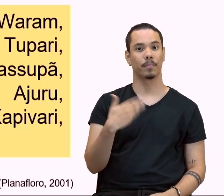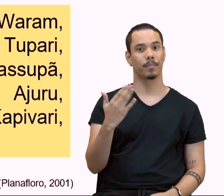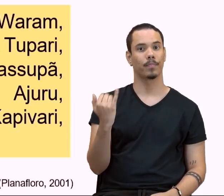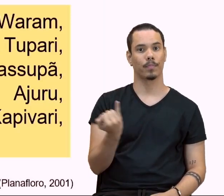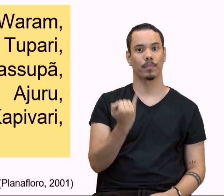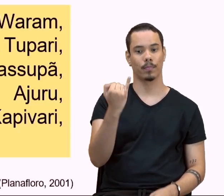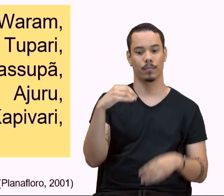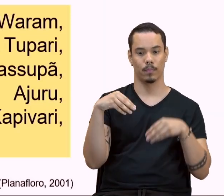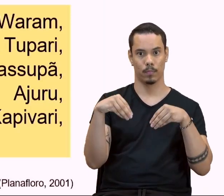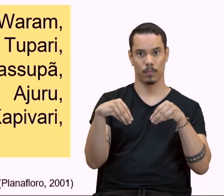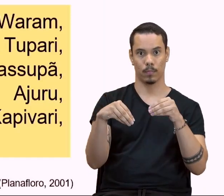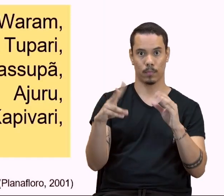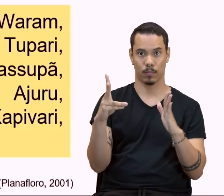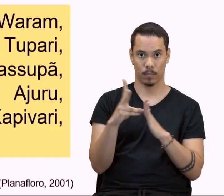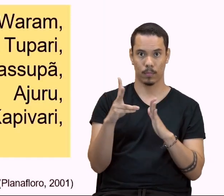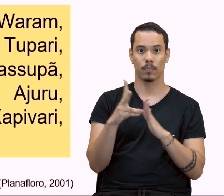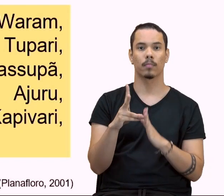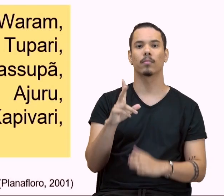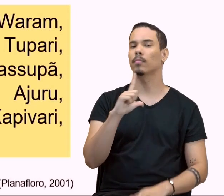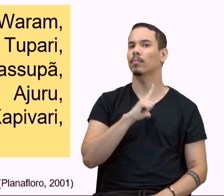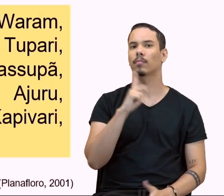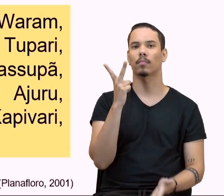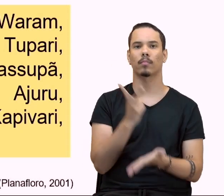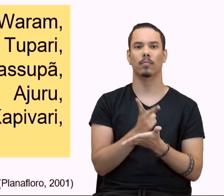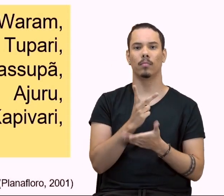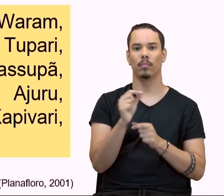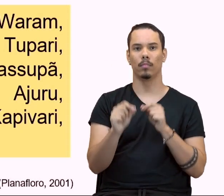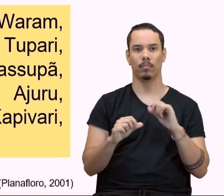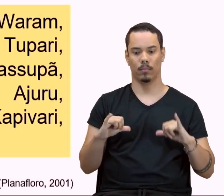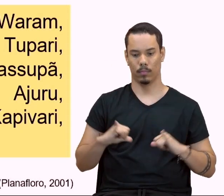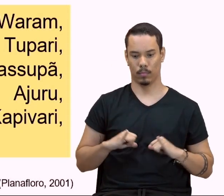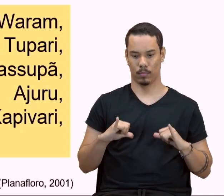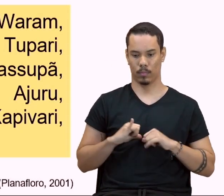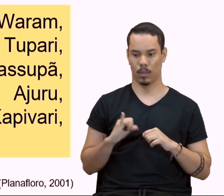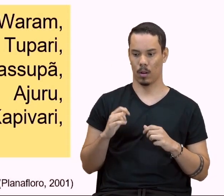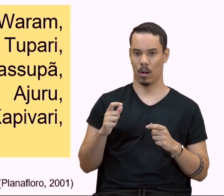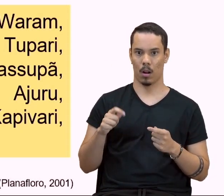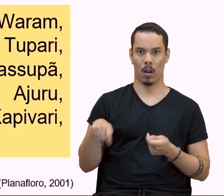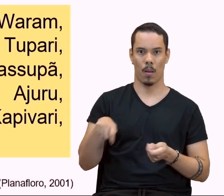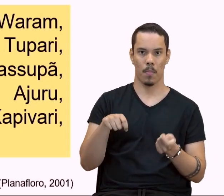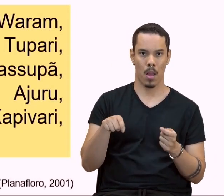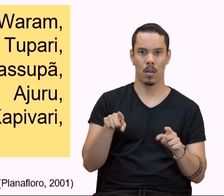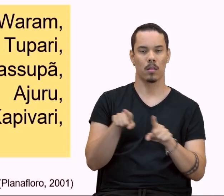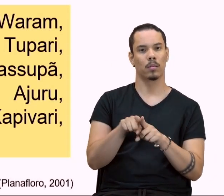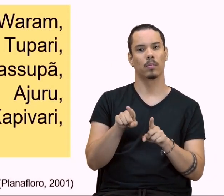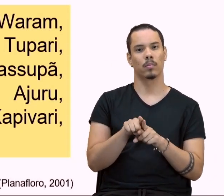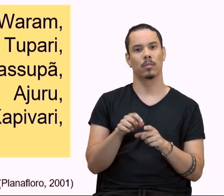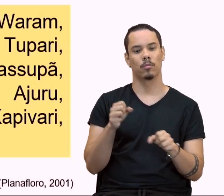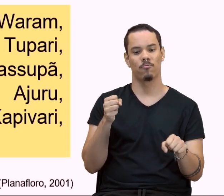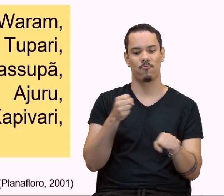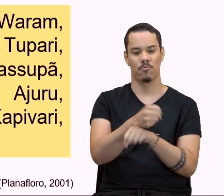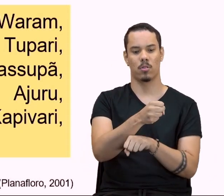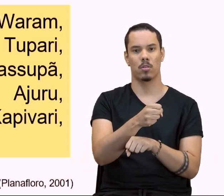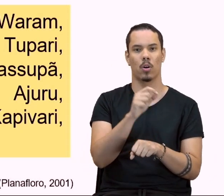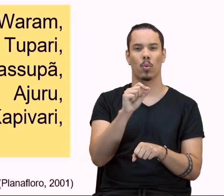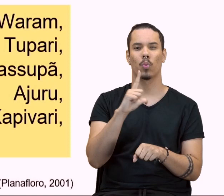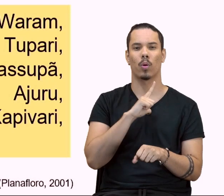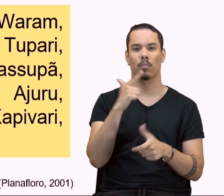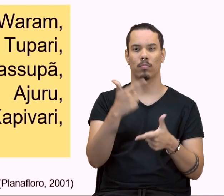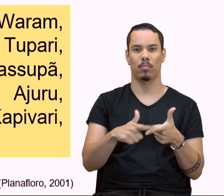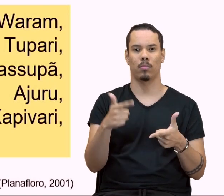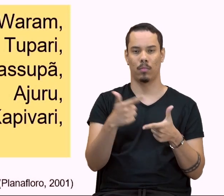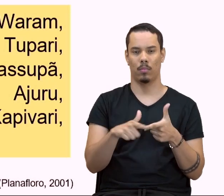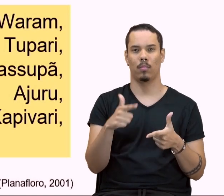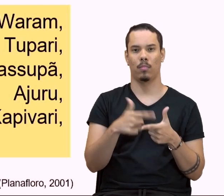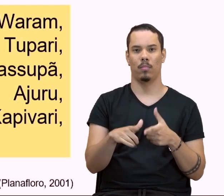terras indígenas, elas estão sempre sofrendo ameaças de invasão, sendo constatados problemas hoje nas